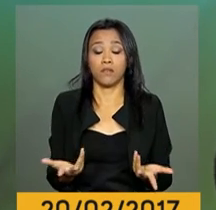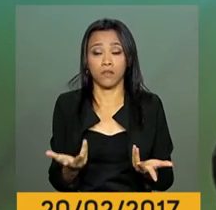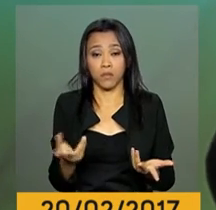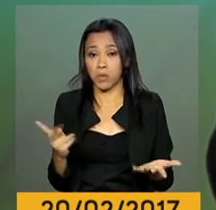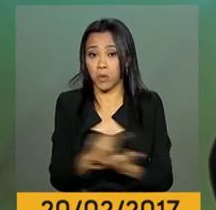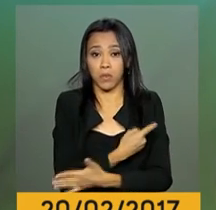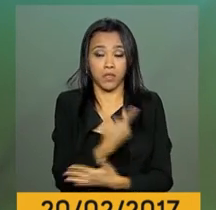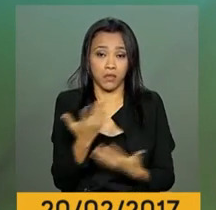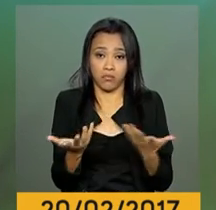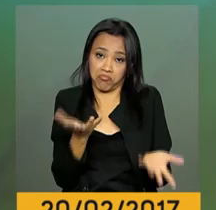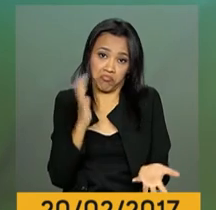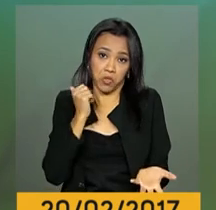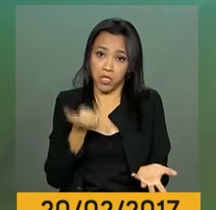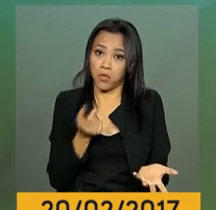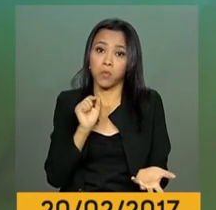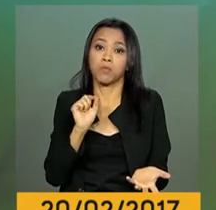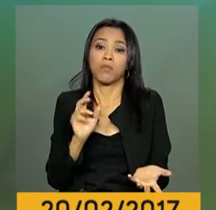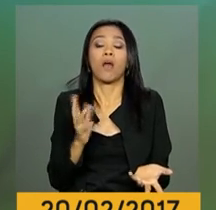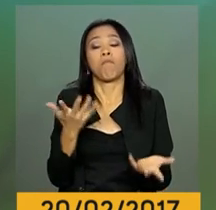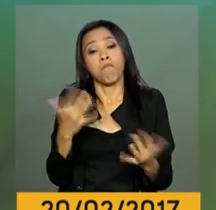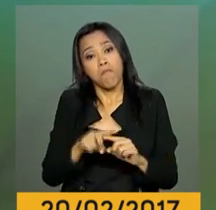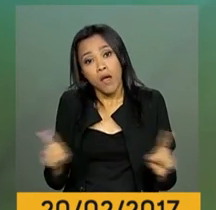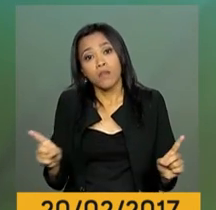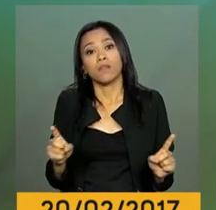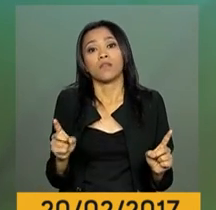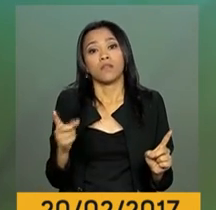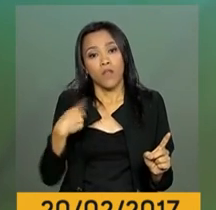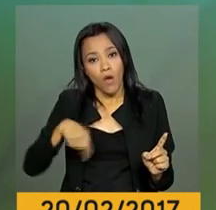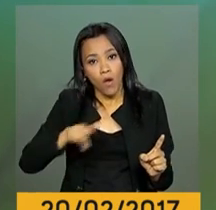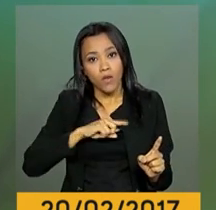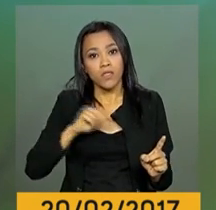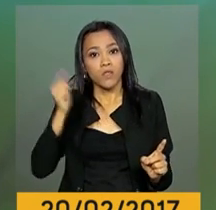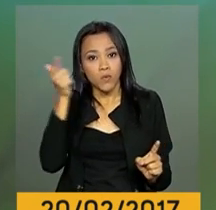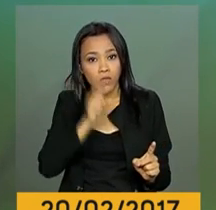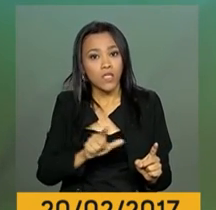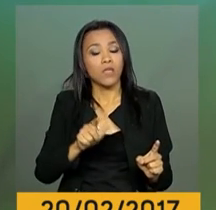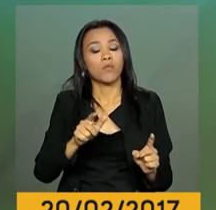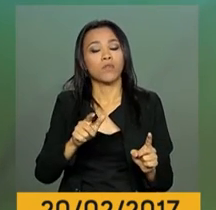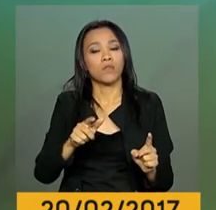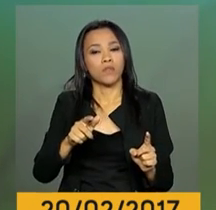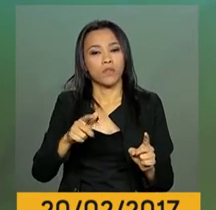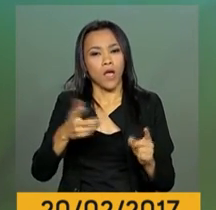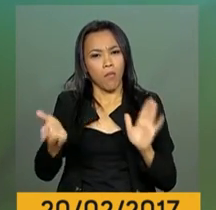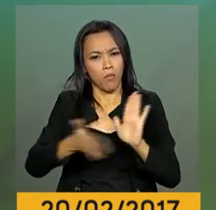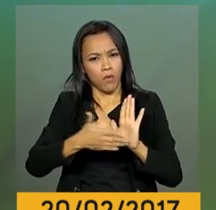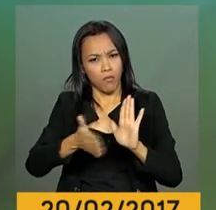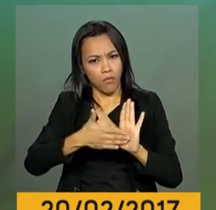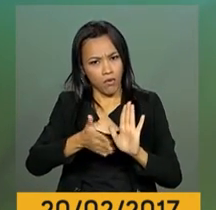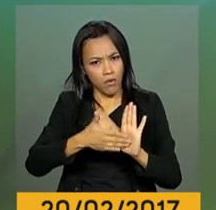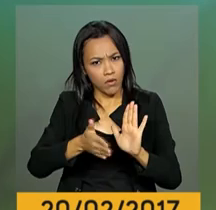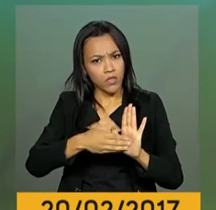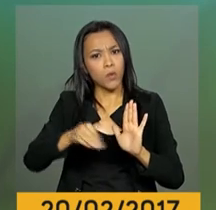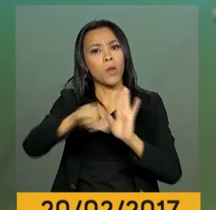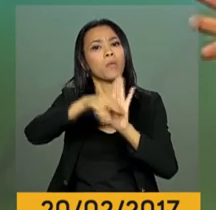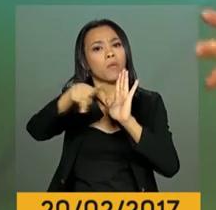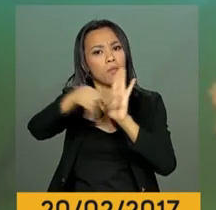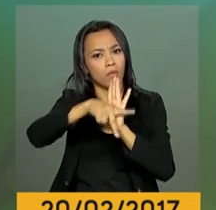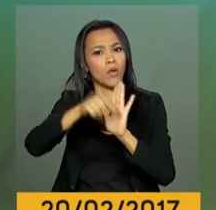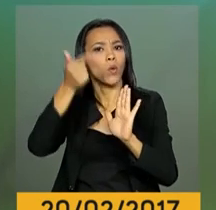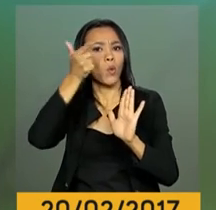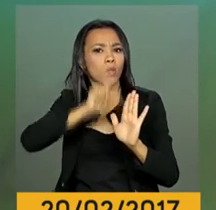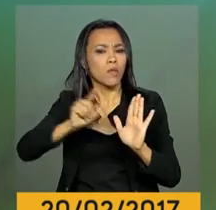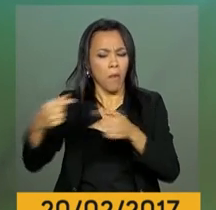do ensino fundamental, do ensino médio, enfim. Nós fizemos a reforma, inauguralmente, por medida provisória,